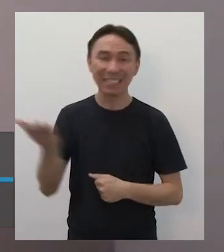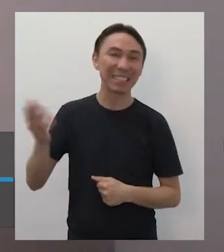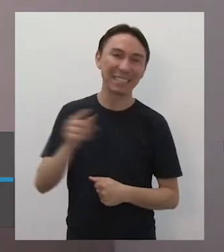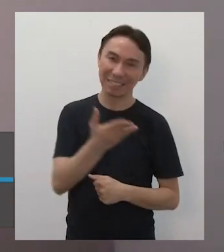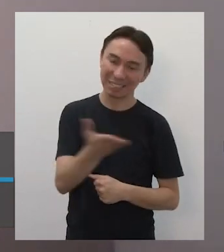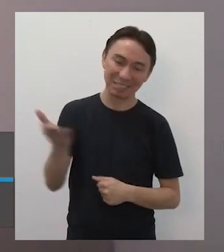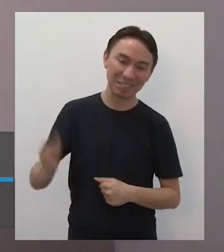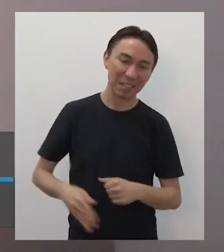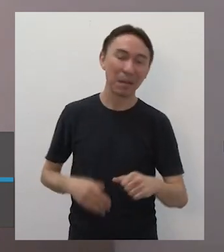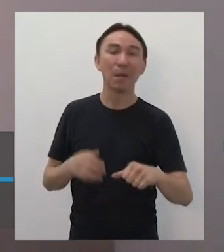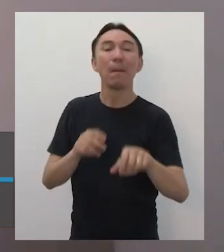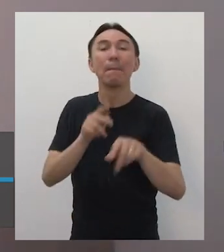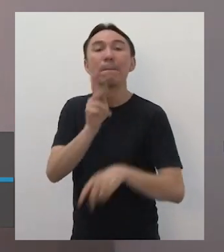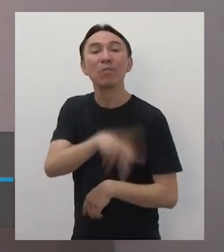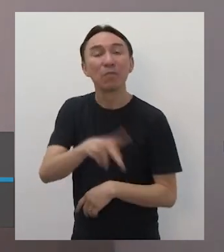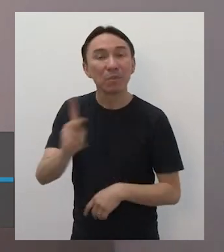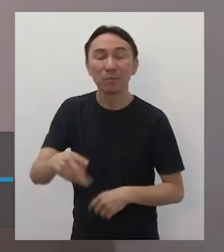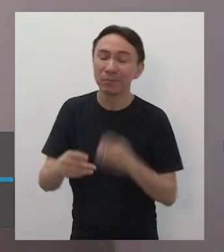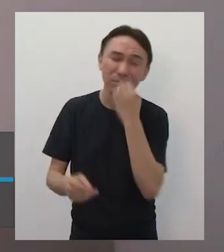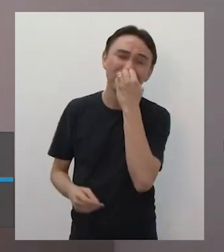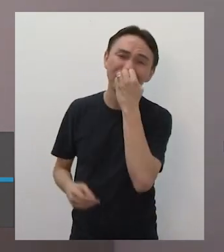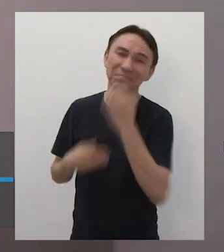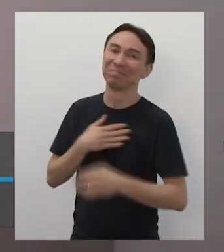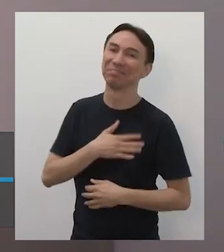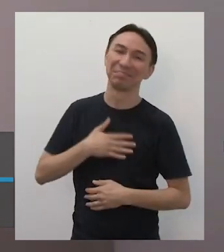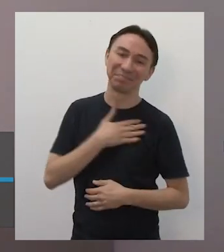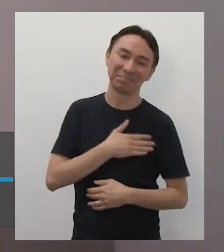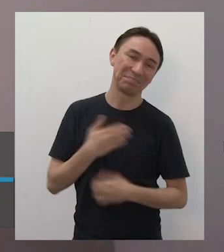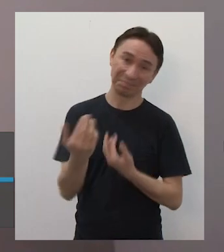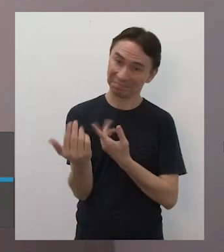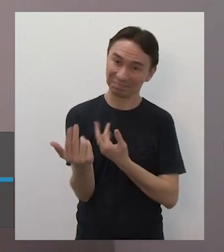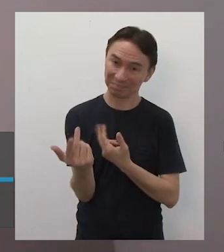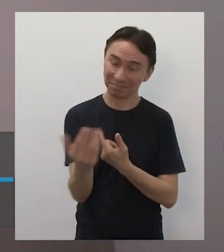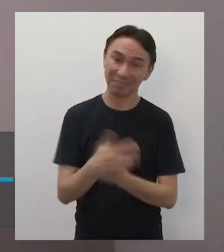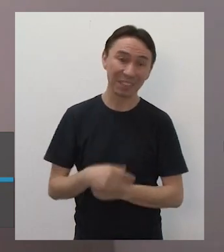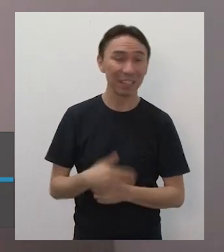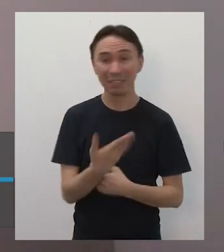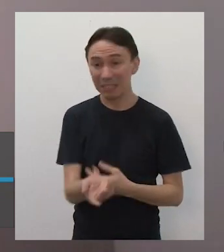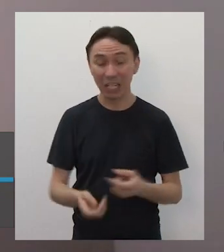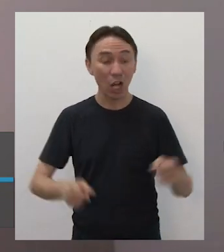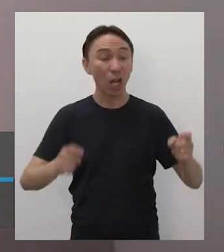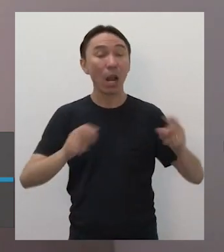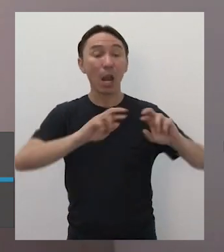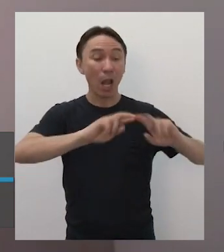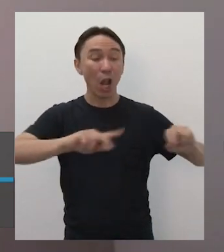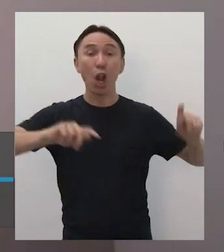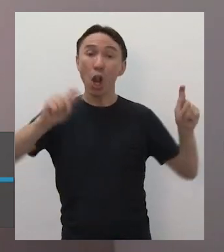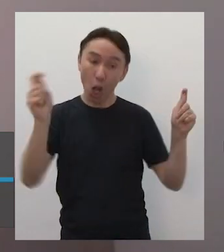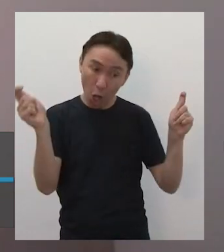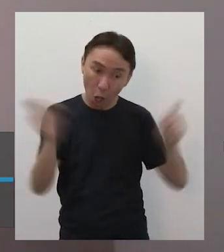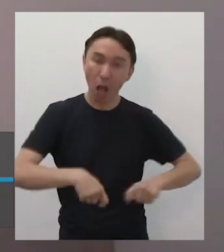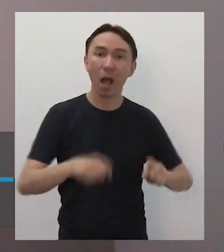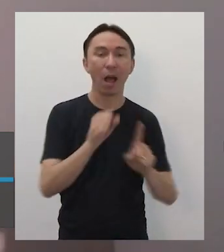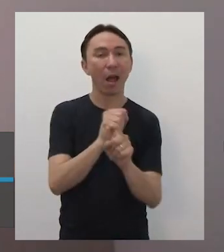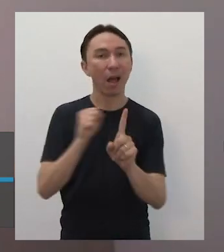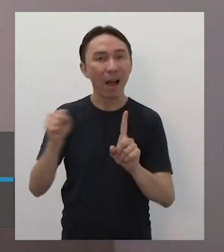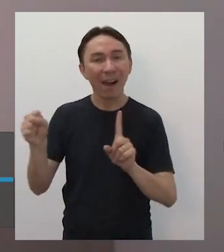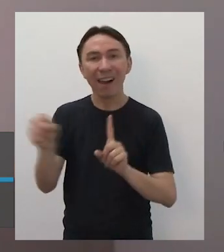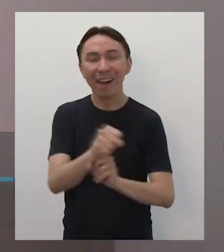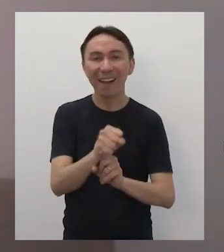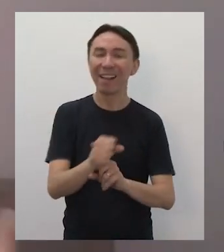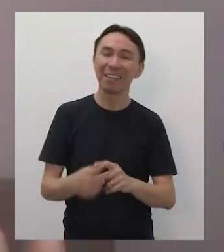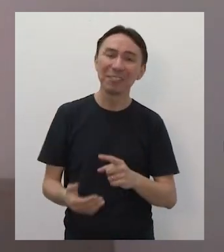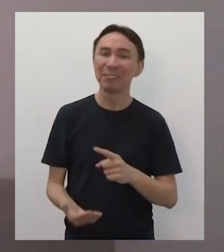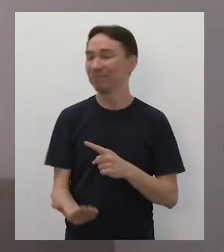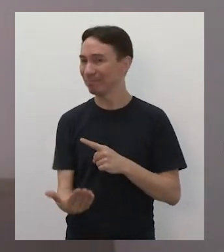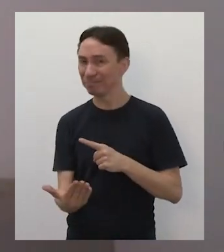profissão, e é uma honra falar sobre as competências socioemocionais, que são tão necessárias para nos